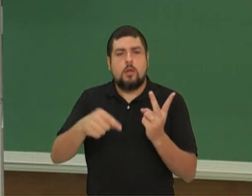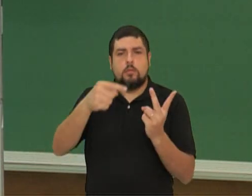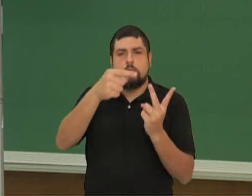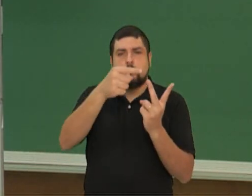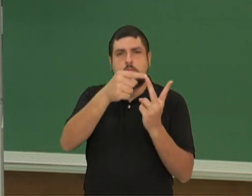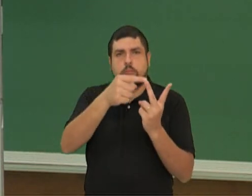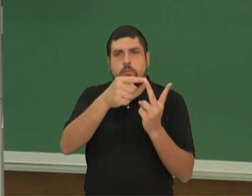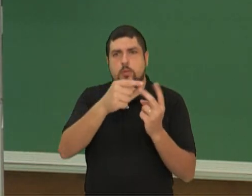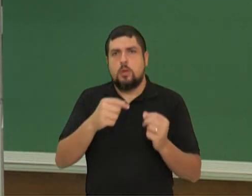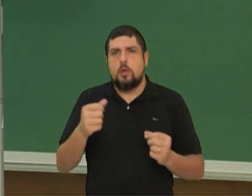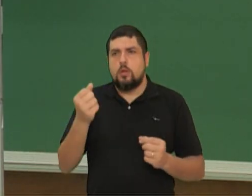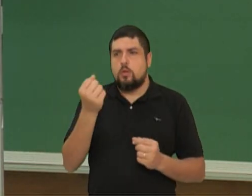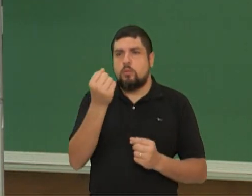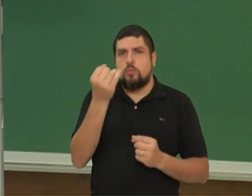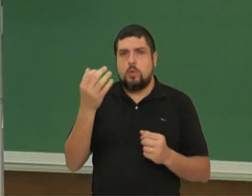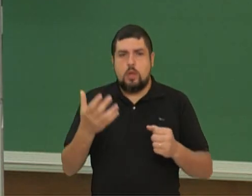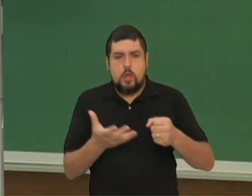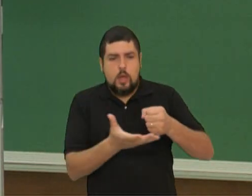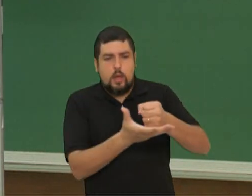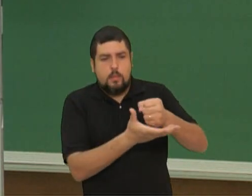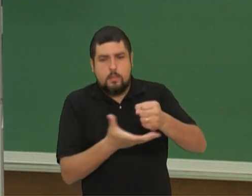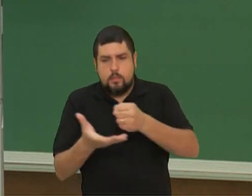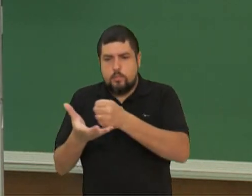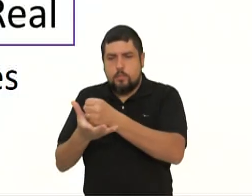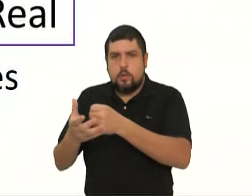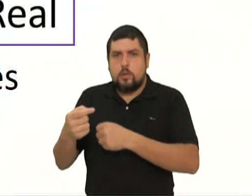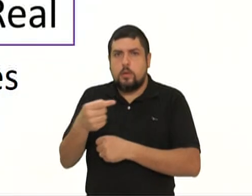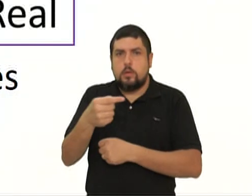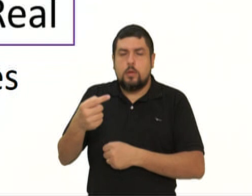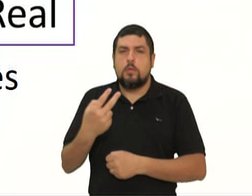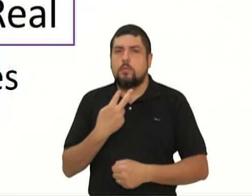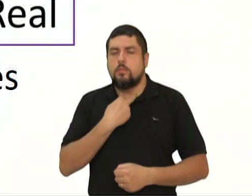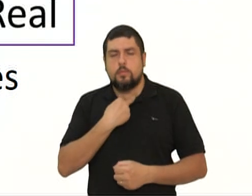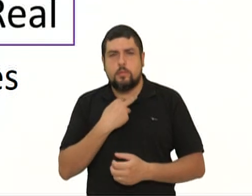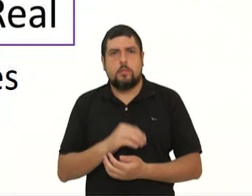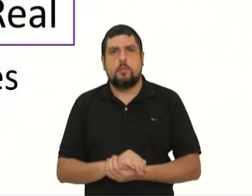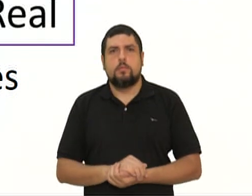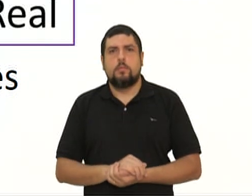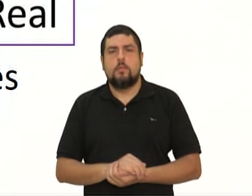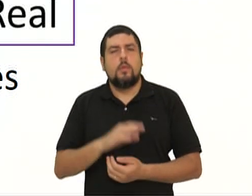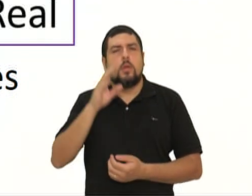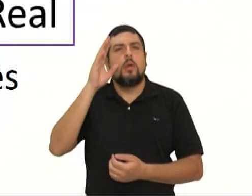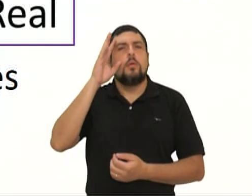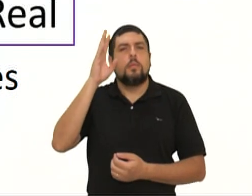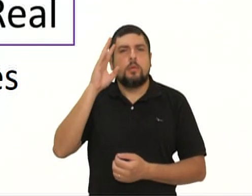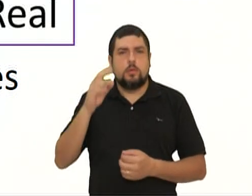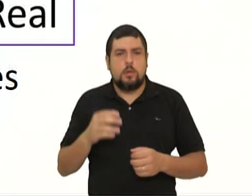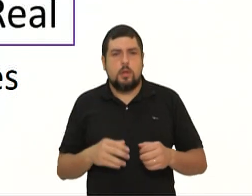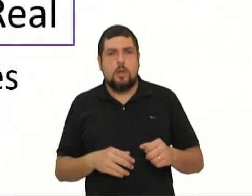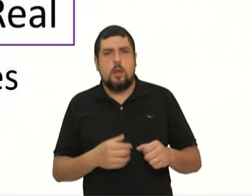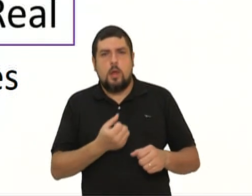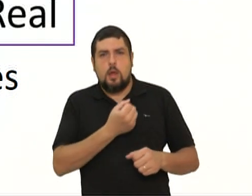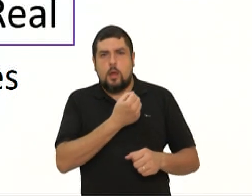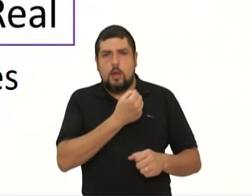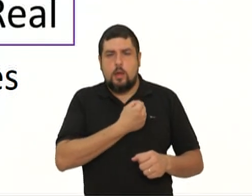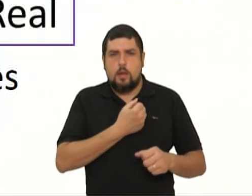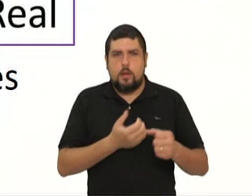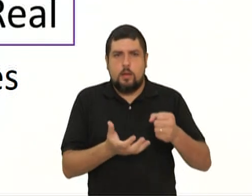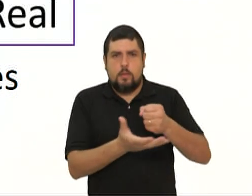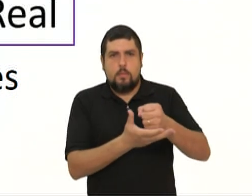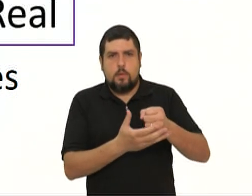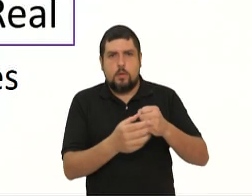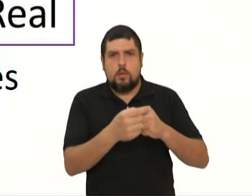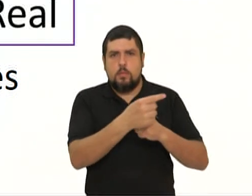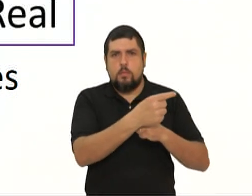funções exponenciais essa base não pode ser negativa. Dá uma olhada, suponha que a base é menos 2 e que o expoente é